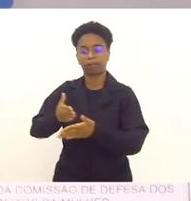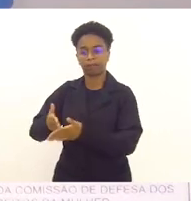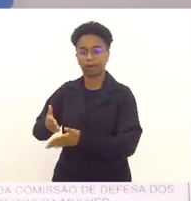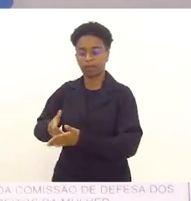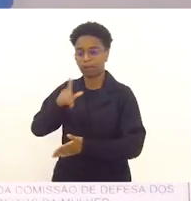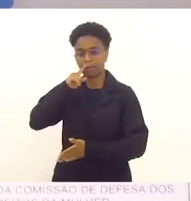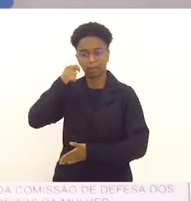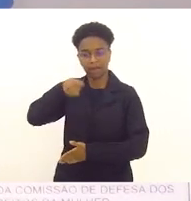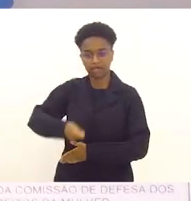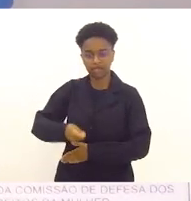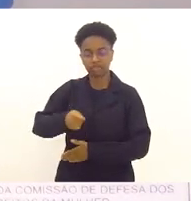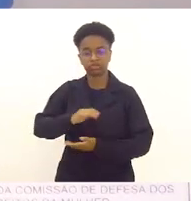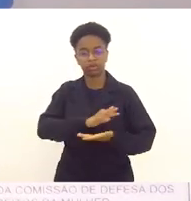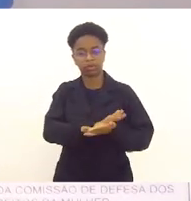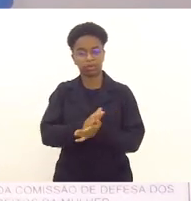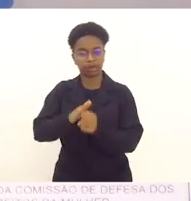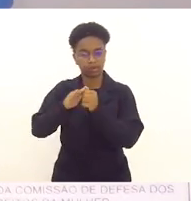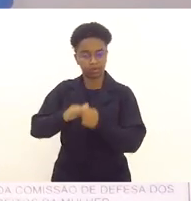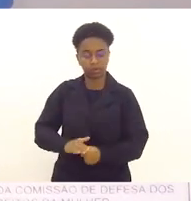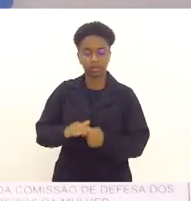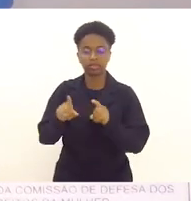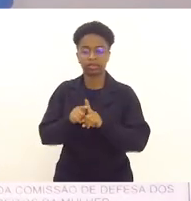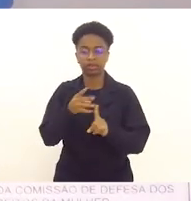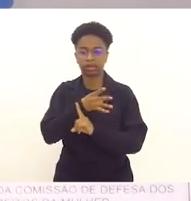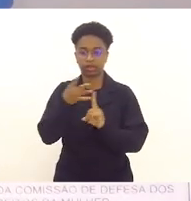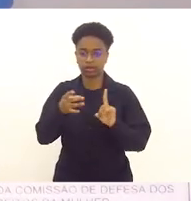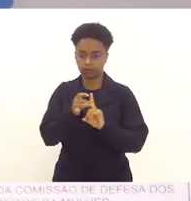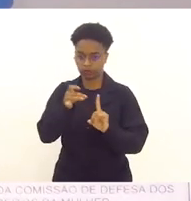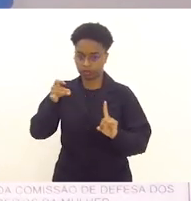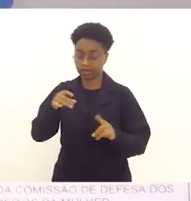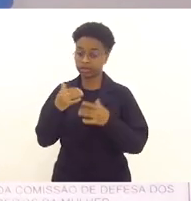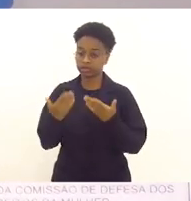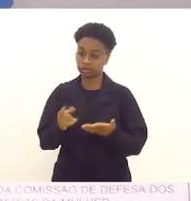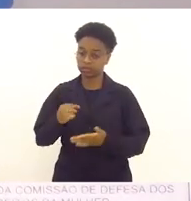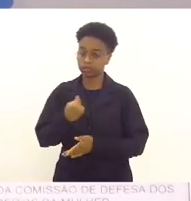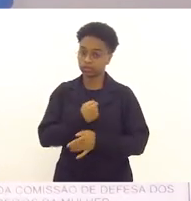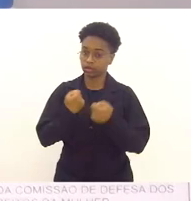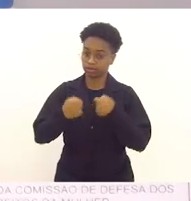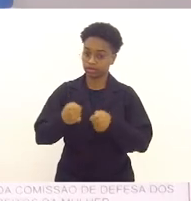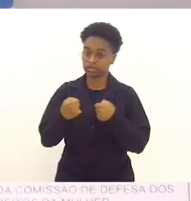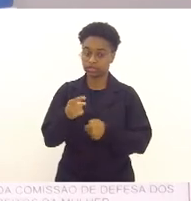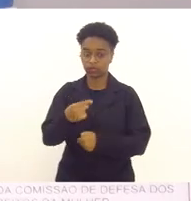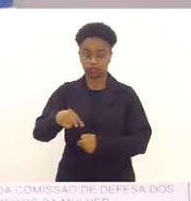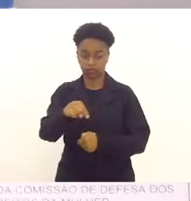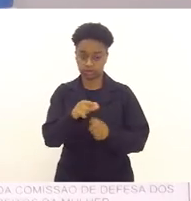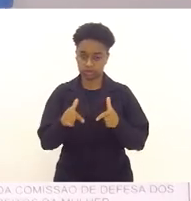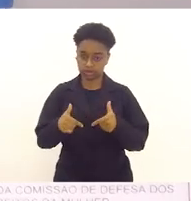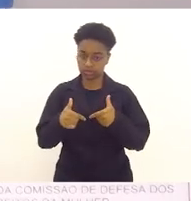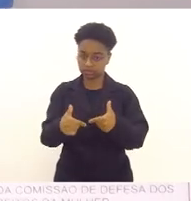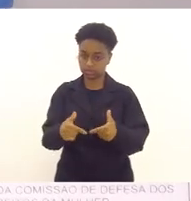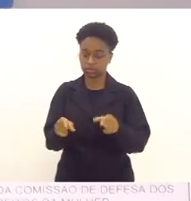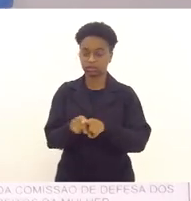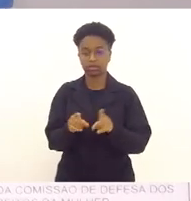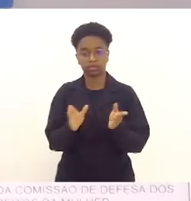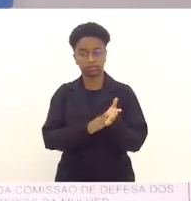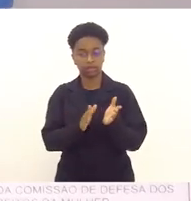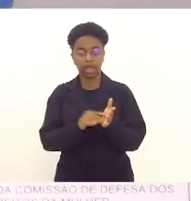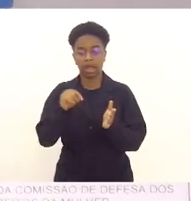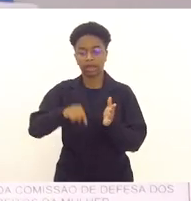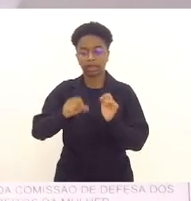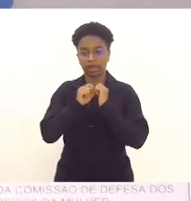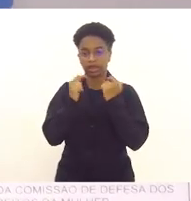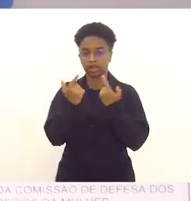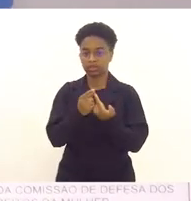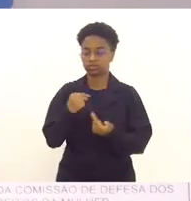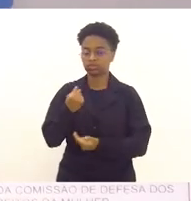machismo misoginia E lgbtfobia então a gente precisa da atuação de vocês cobrando essa casa para que a gente